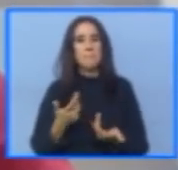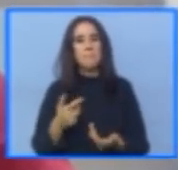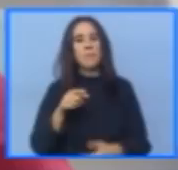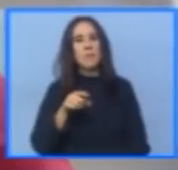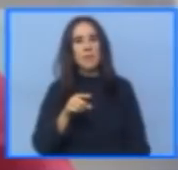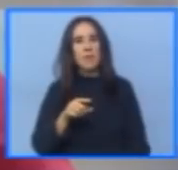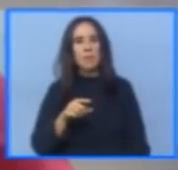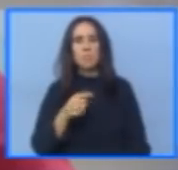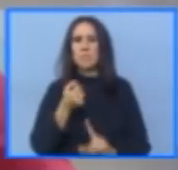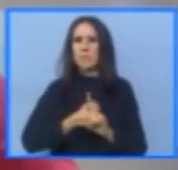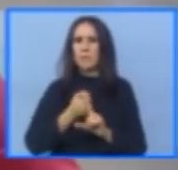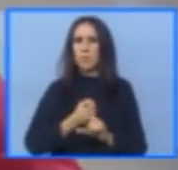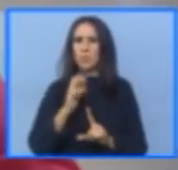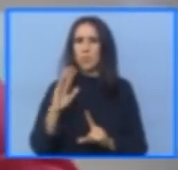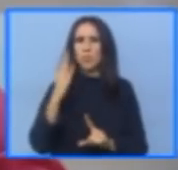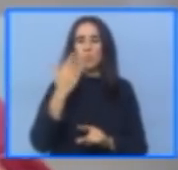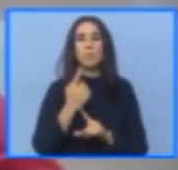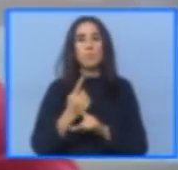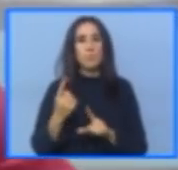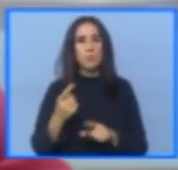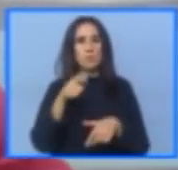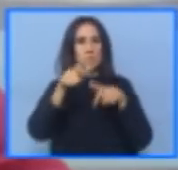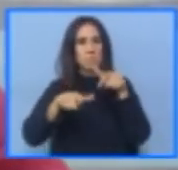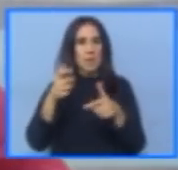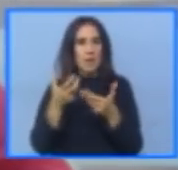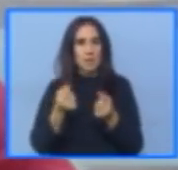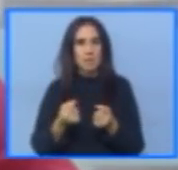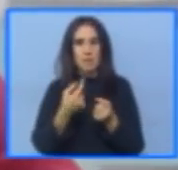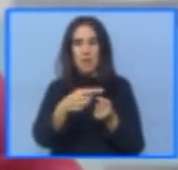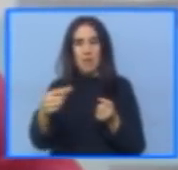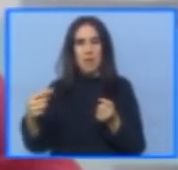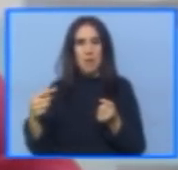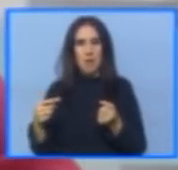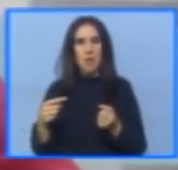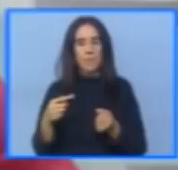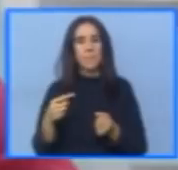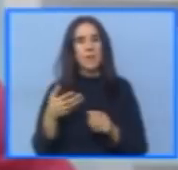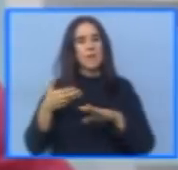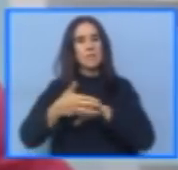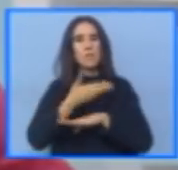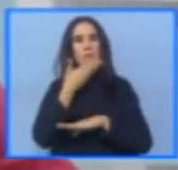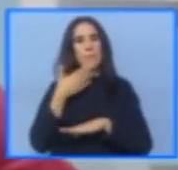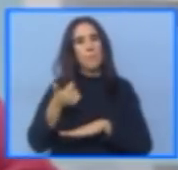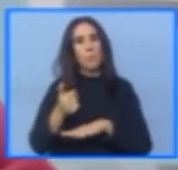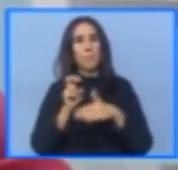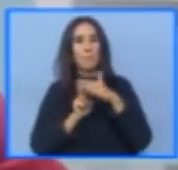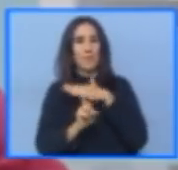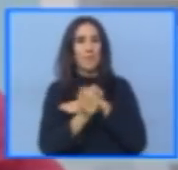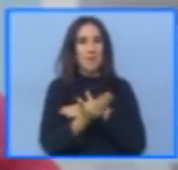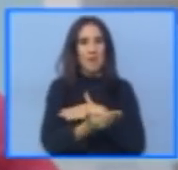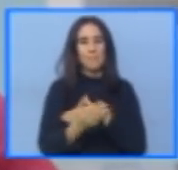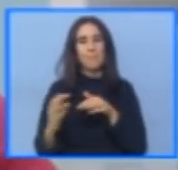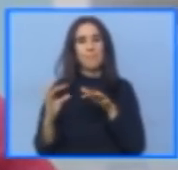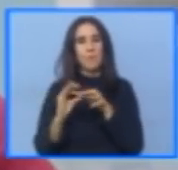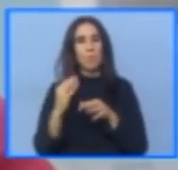é um grande desafio porque temos ali muita gente que tem boas condições de acesso por causa do metro, na ligação